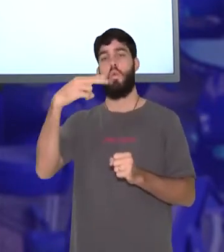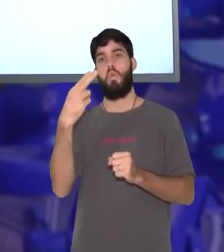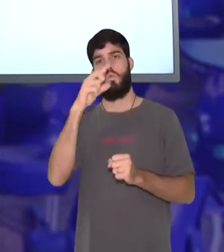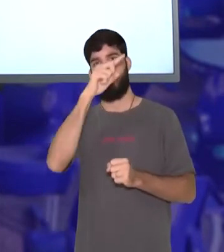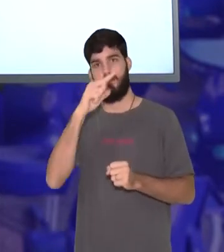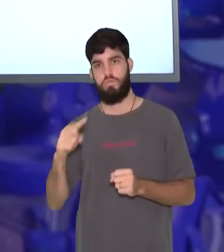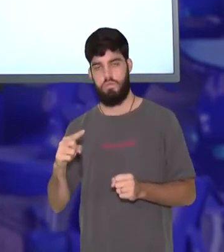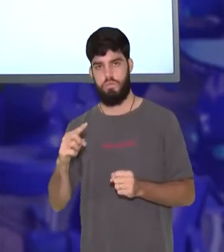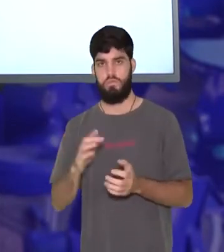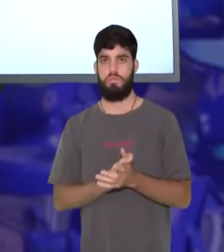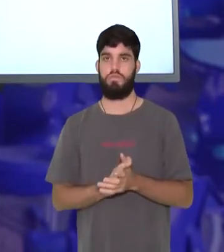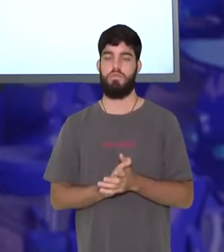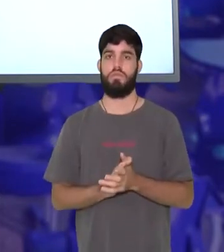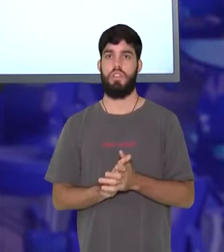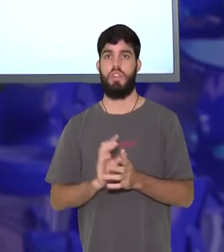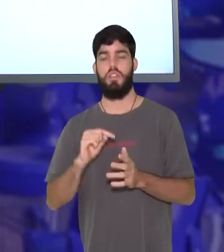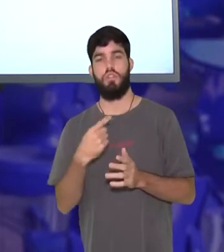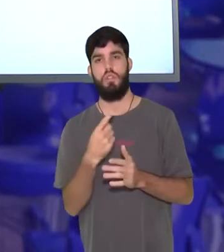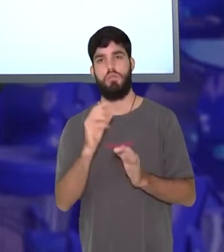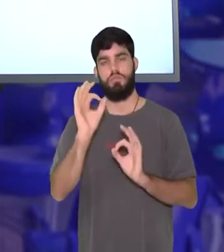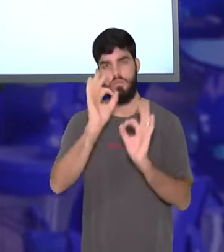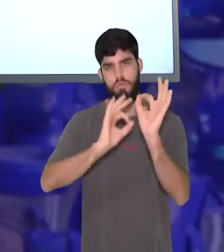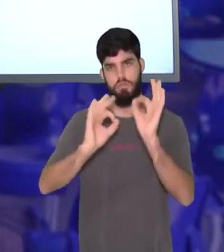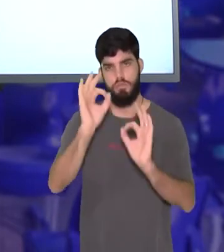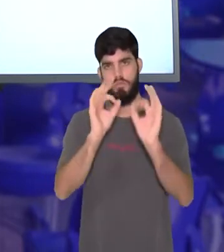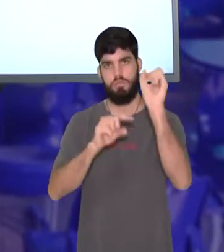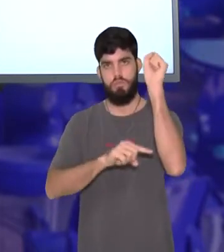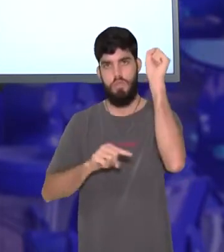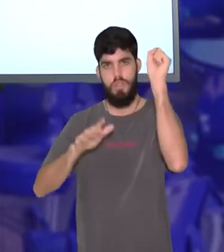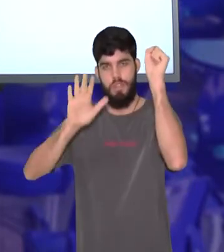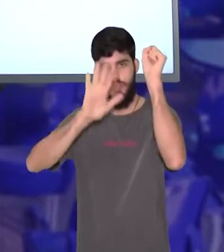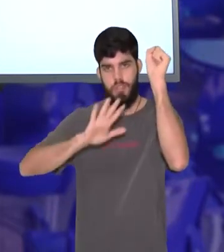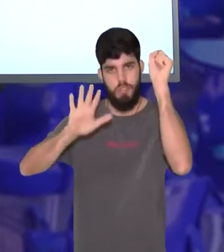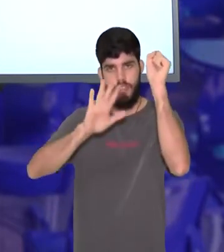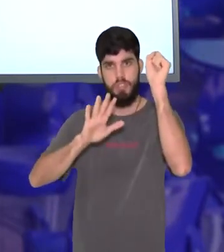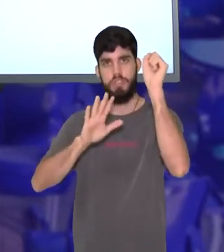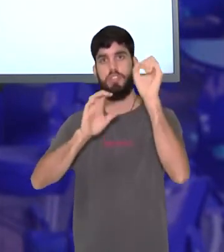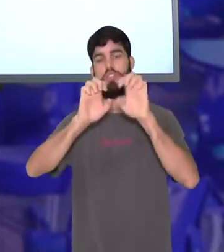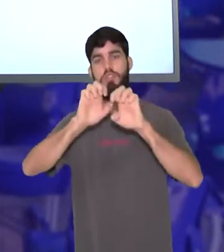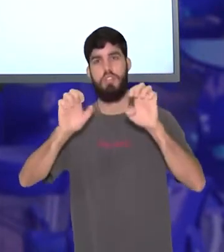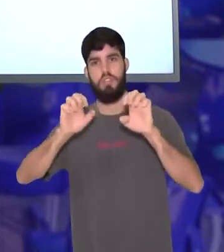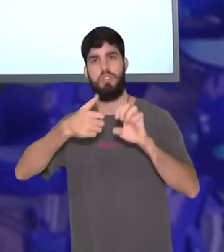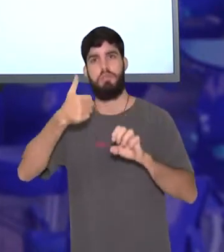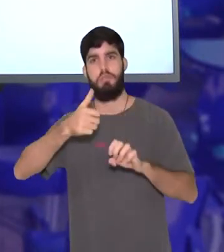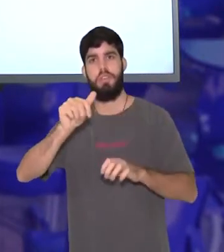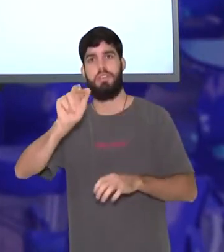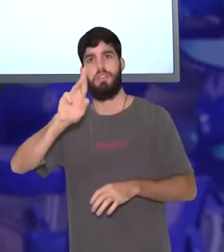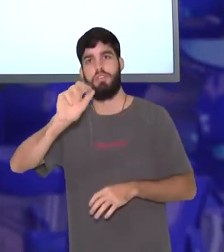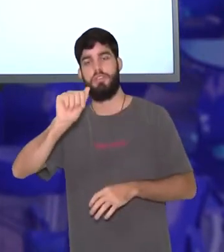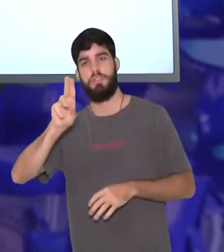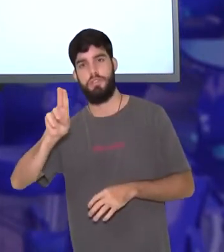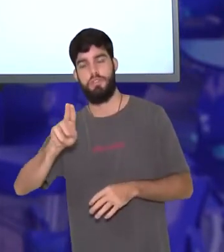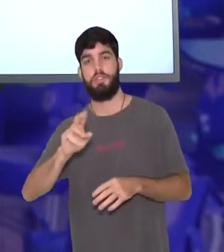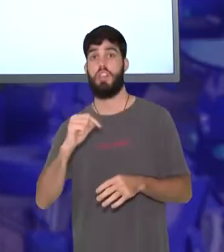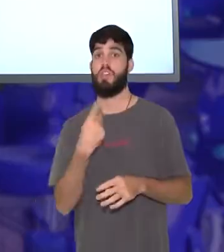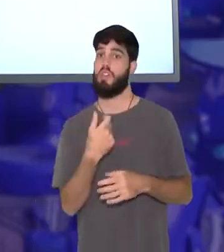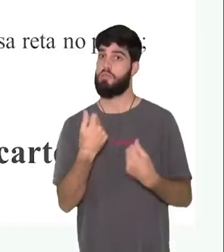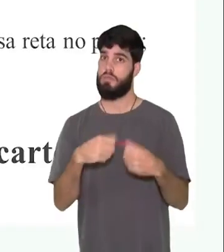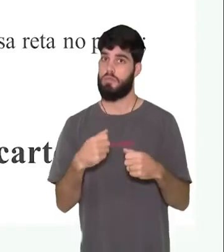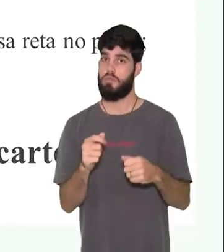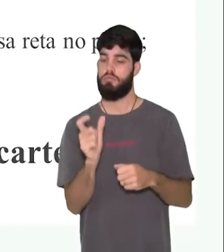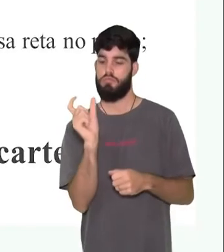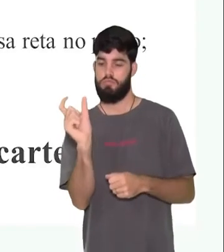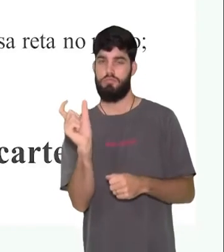e para montarmos o nosso plano cartesiano com essa projeção da equação de primeiro grau nós precisamos de pares ordenados